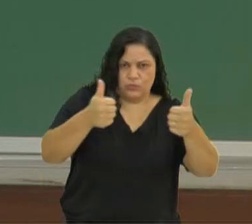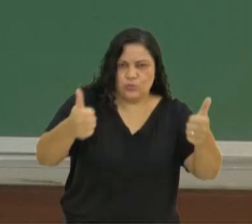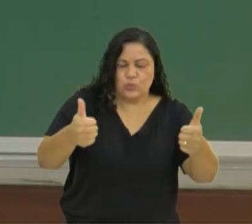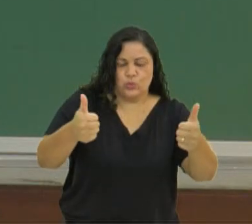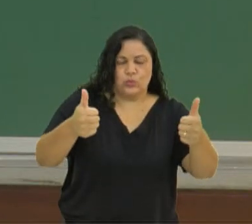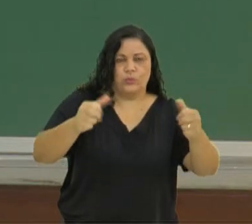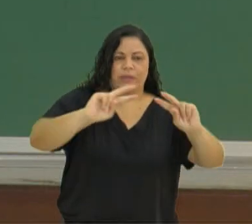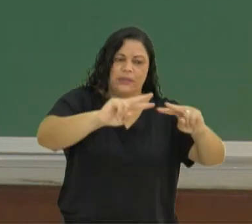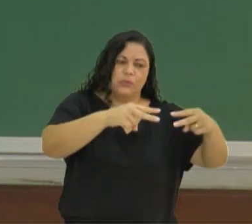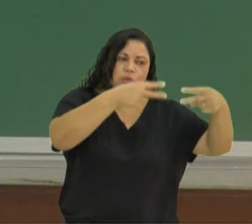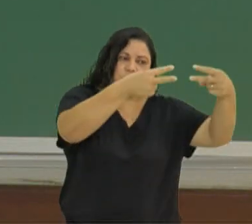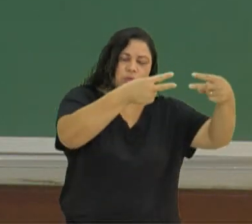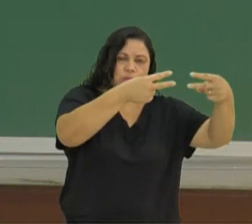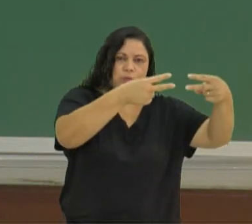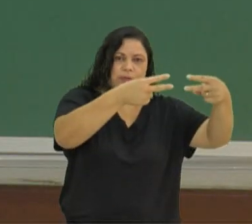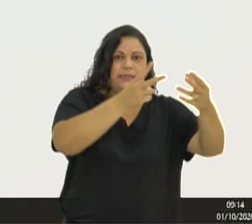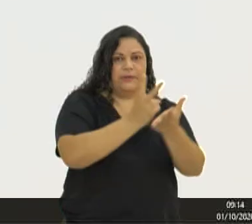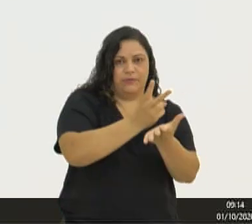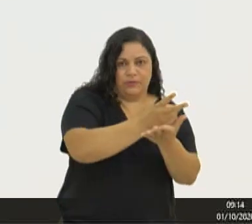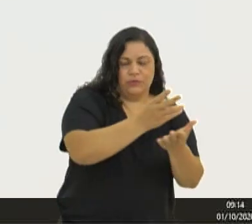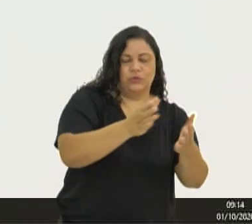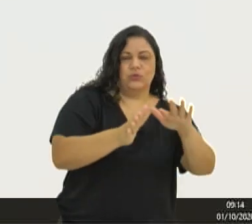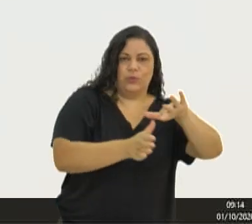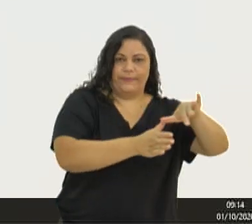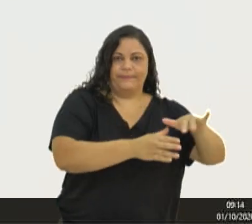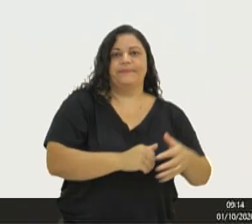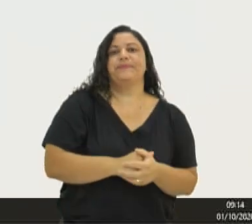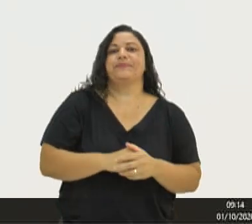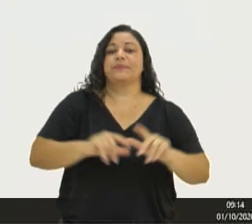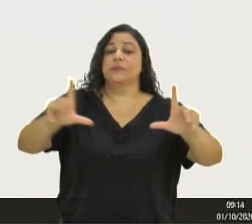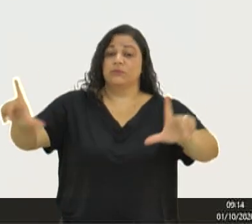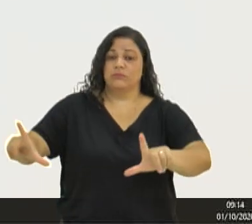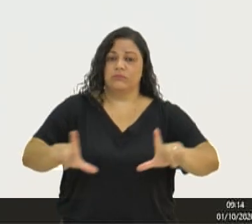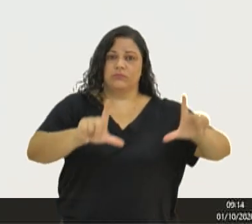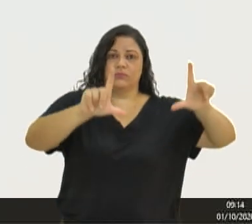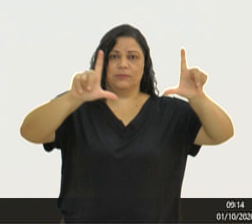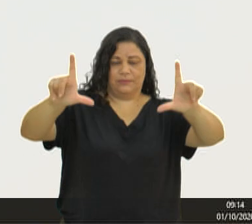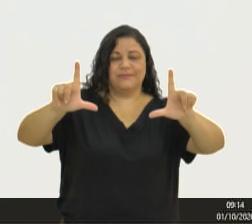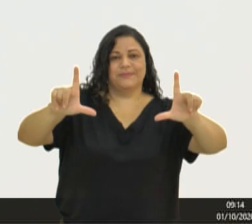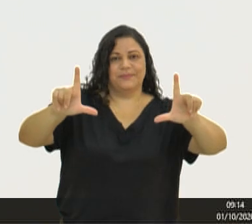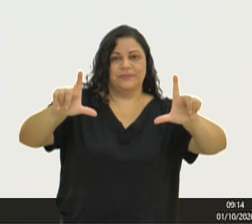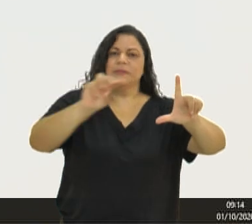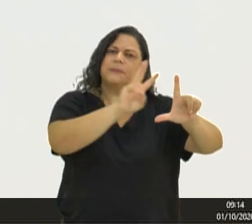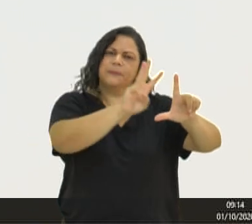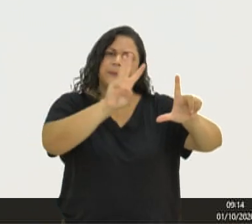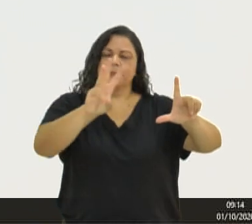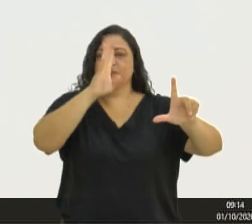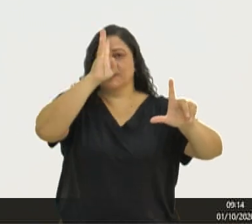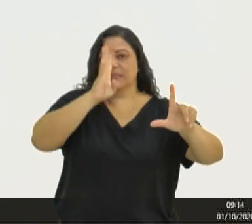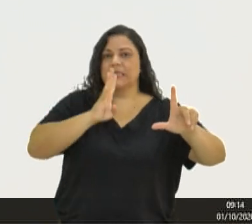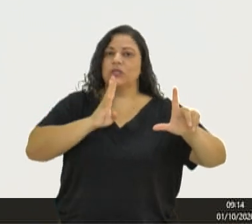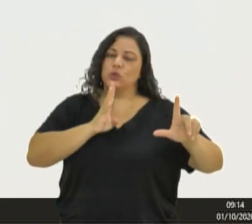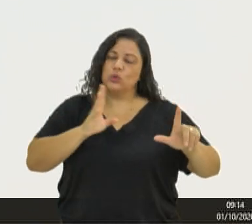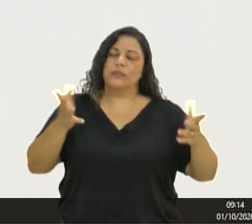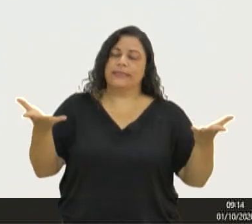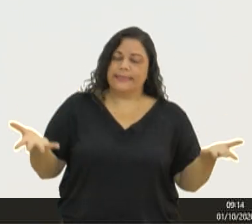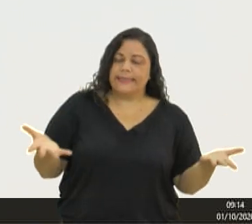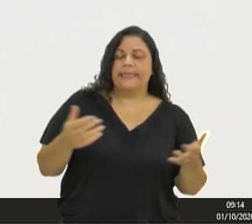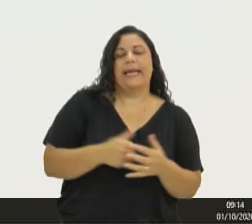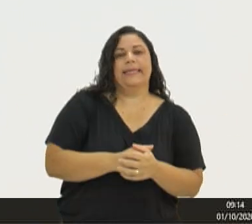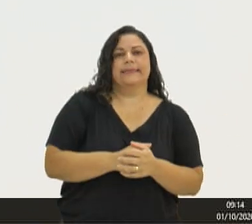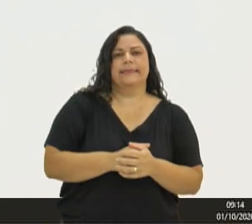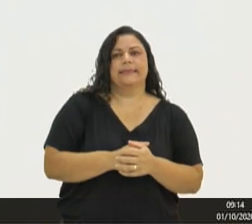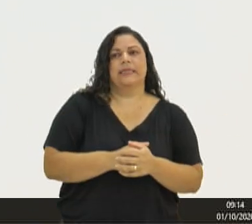você praticar aí na sua casa. Mas então acompanhe comigo aqui. Então, esse é um site gratuito e existem